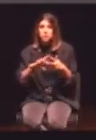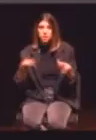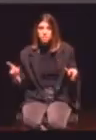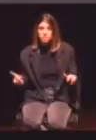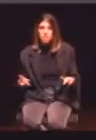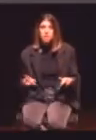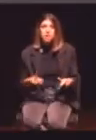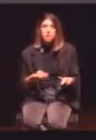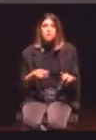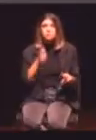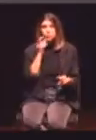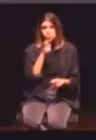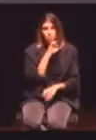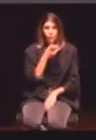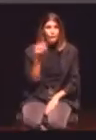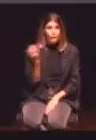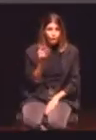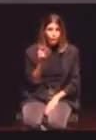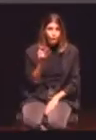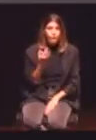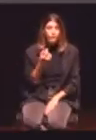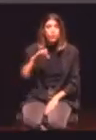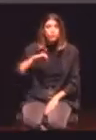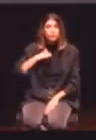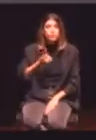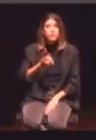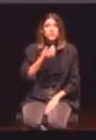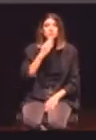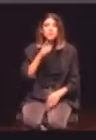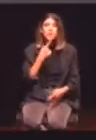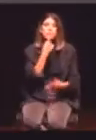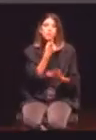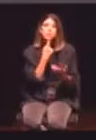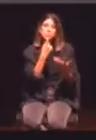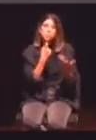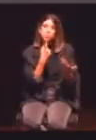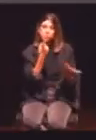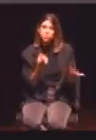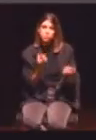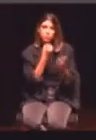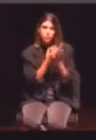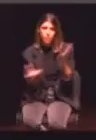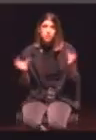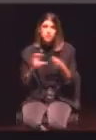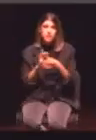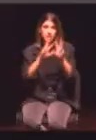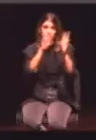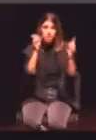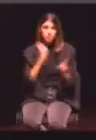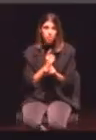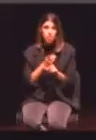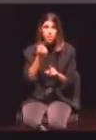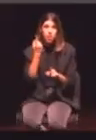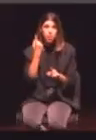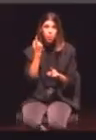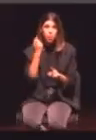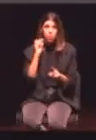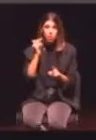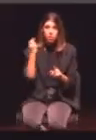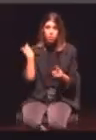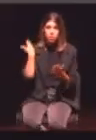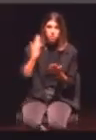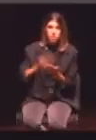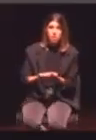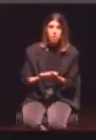Lisboa prometeu. Os verdes têm colocado várias perguntas ao Executivo sobre esta matéria e, ao longo do último ano, foram